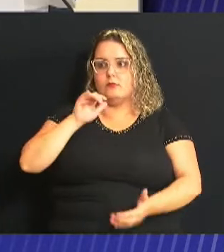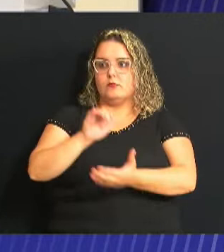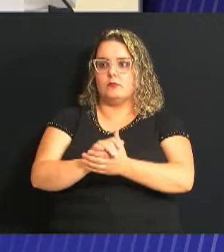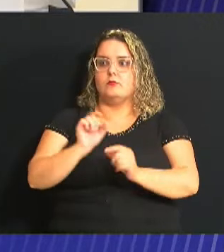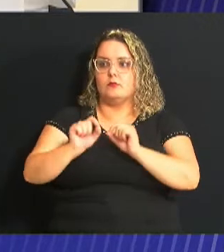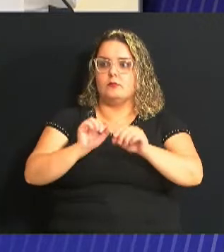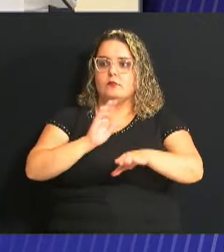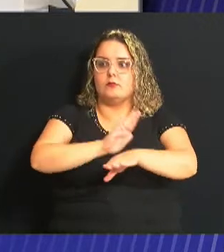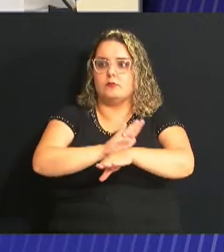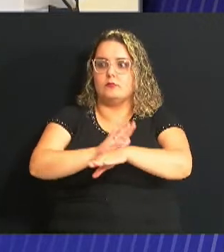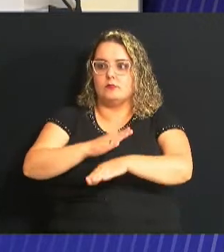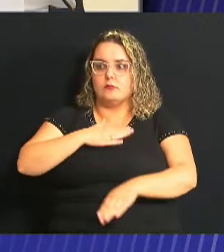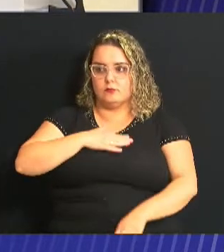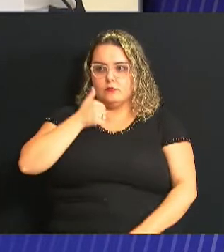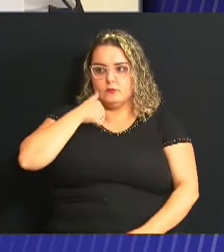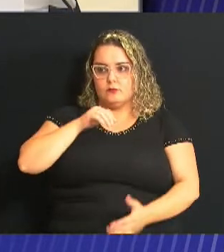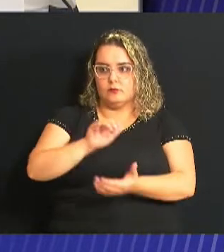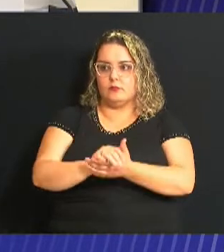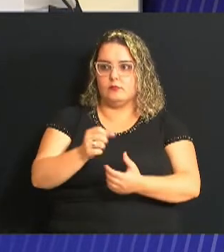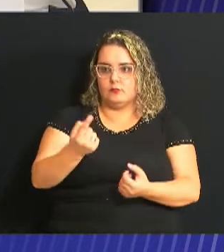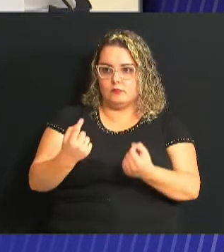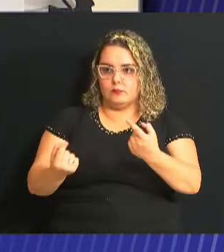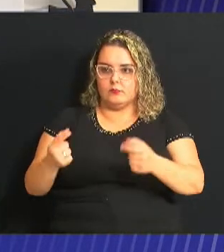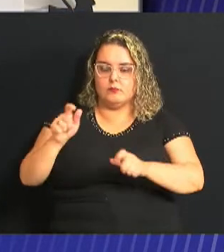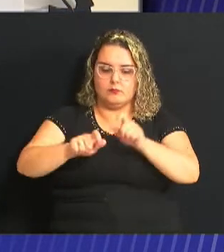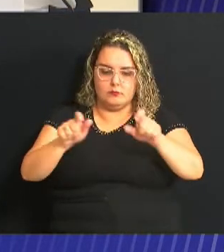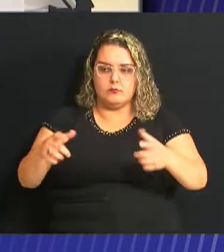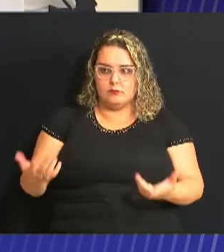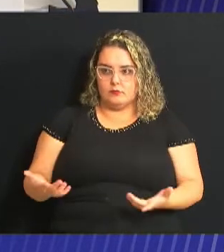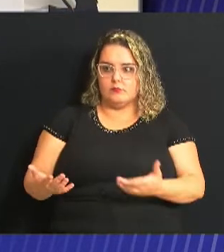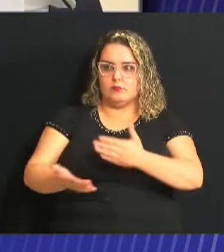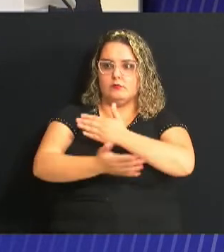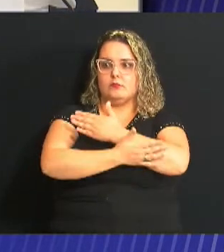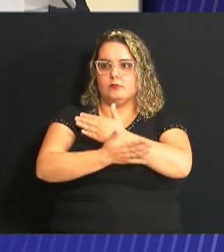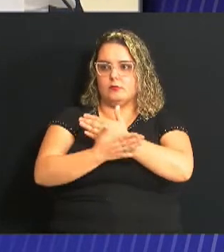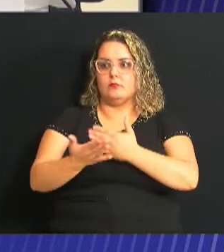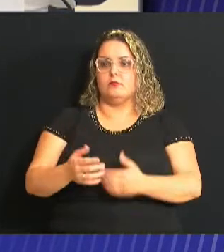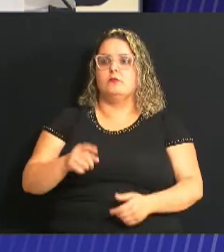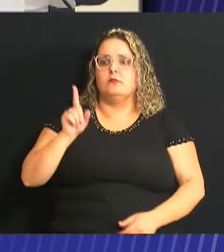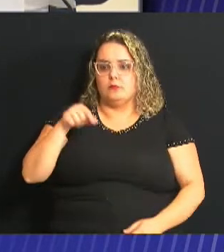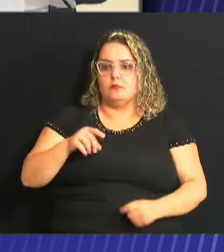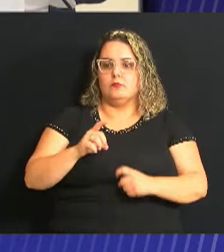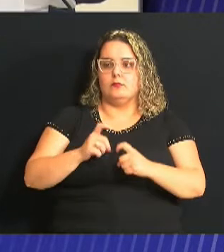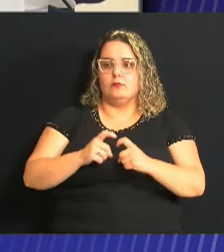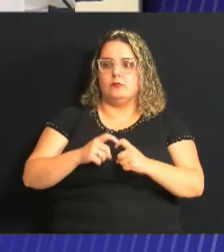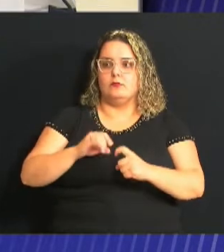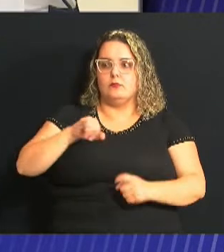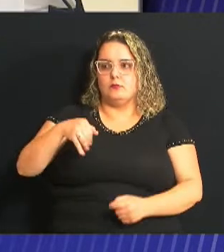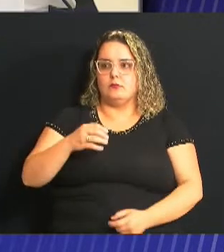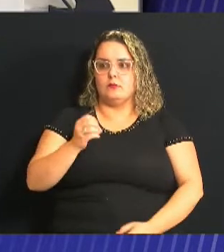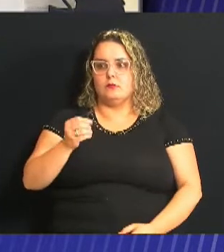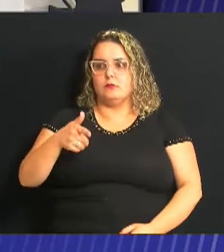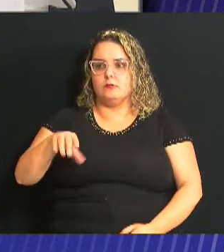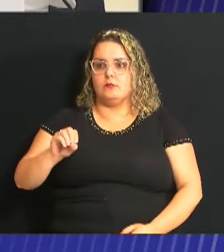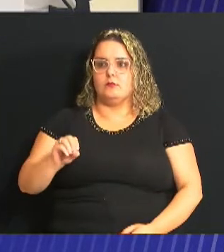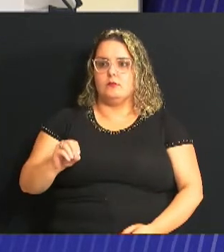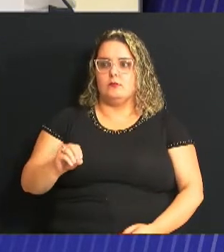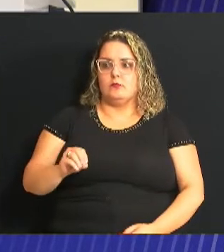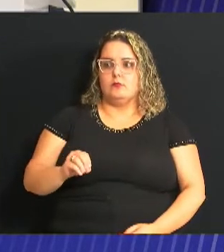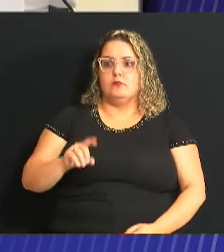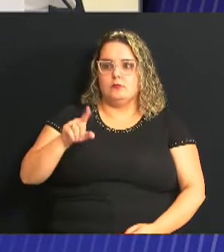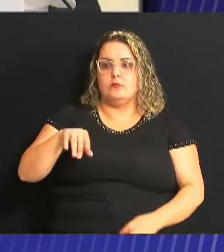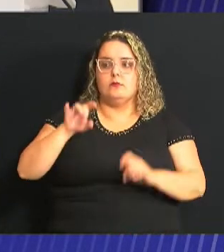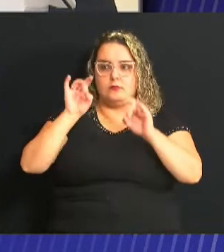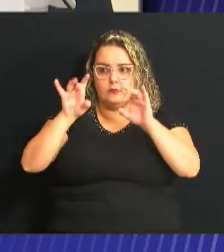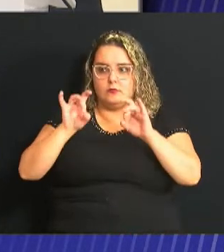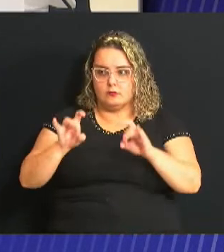esposa, uma das pessoas que esteve ajudando a minha esposa, foi o Dr. João Carlos. Dr. João Carlos, como especialista,